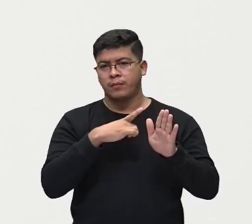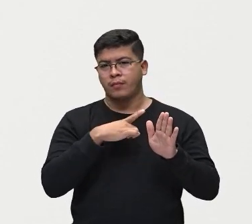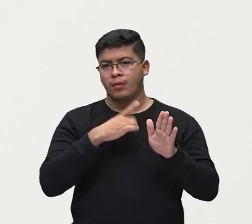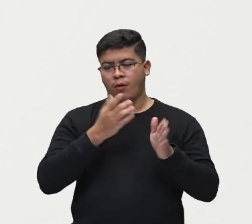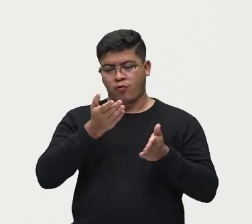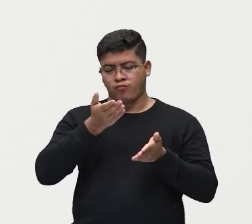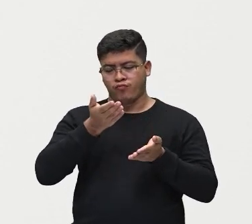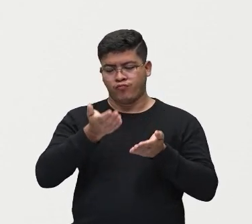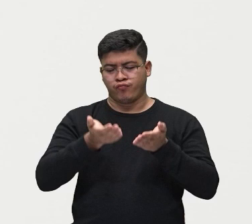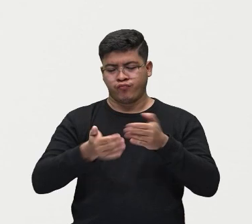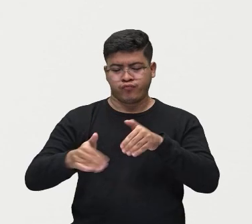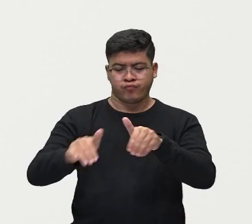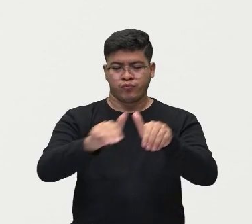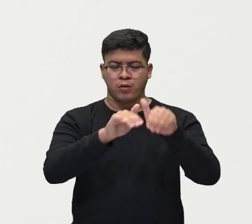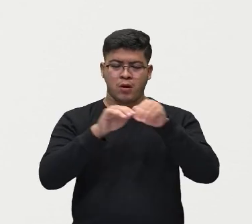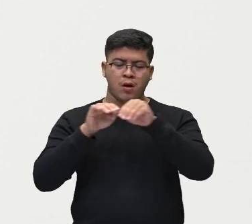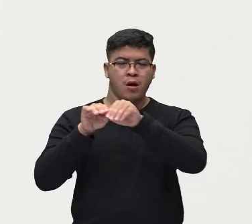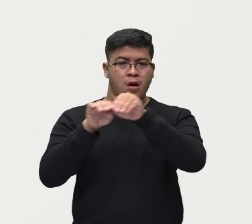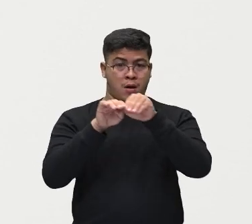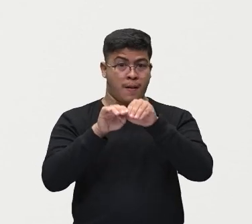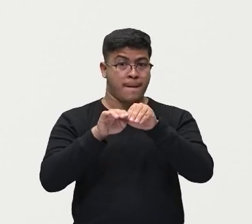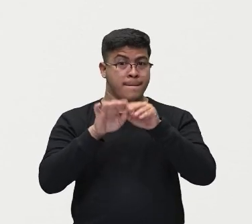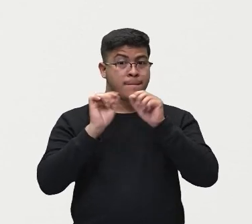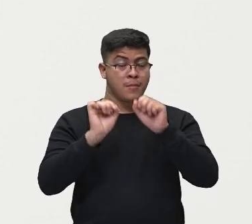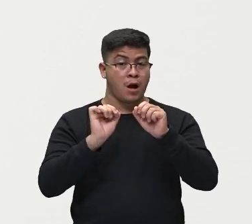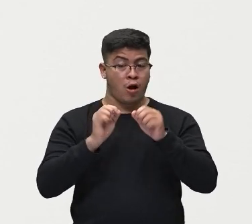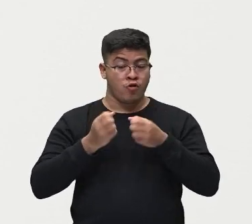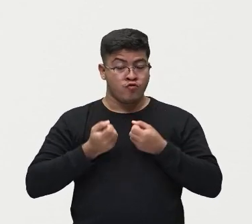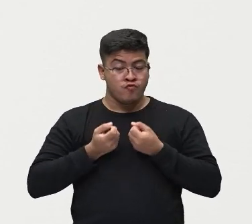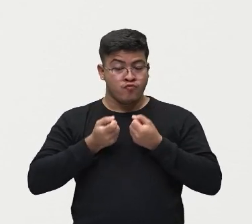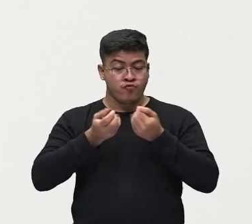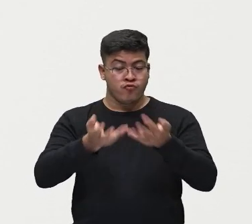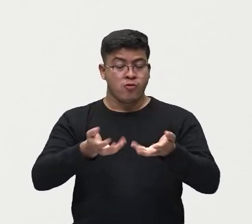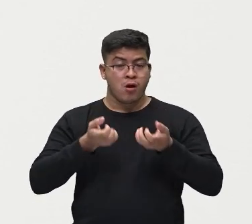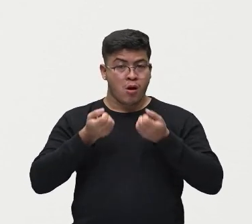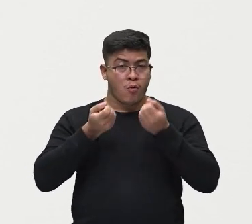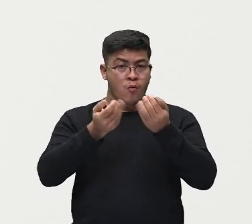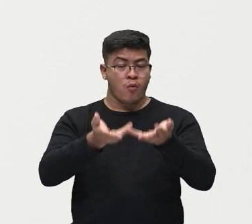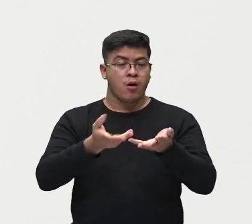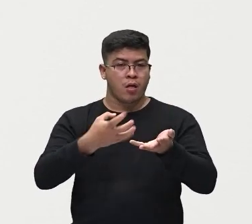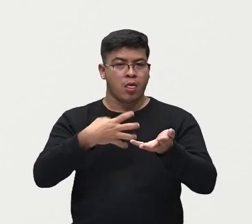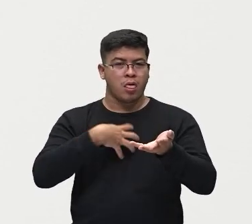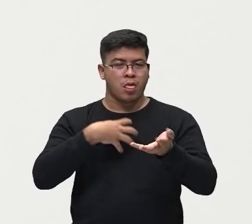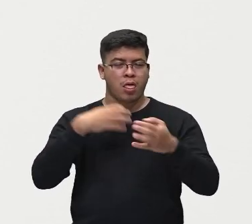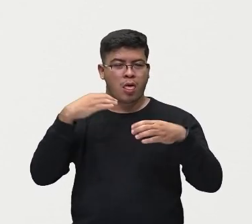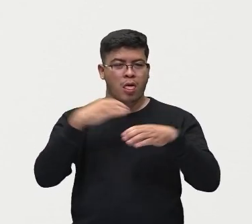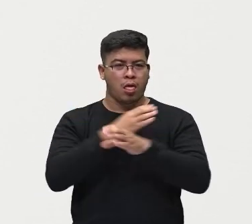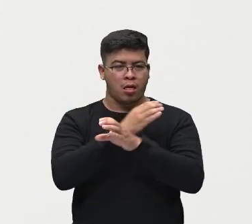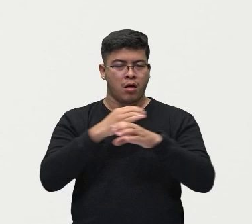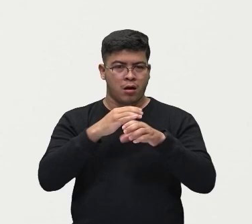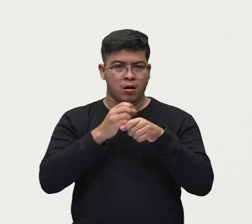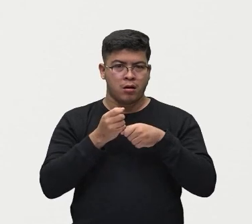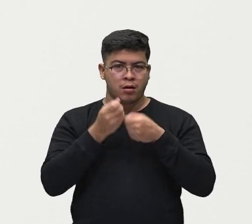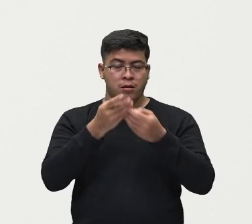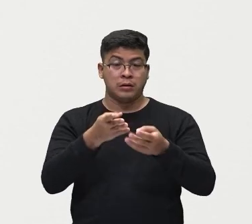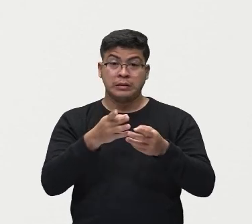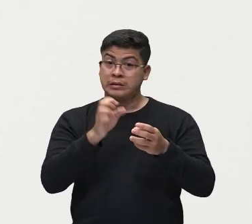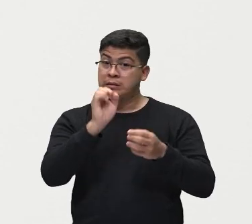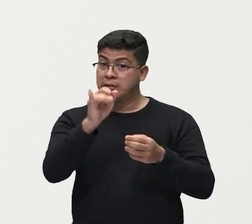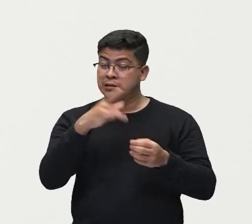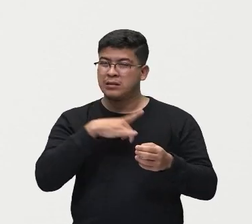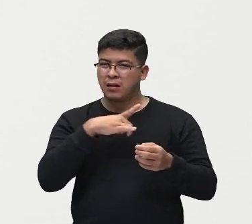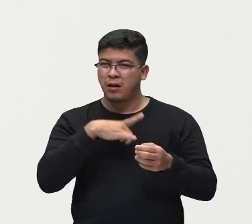térmico com o congelador, cedendo energia térmica a ele, incluindo o ar que está dentro